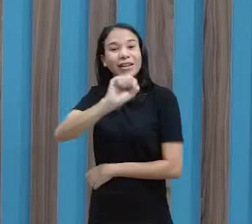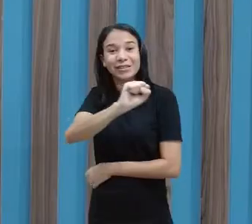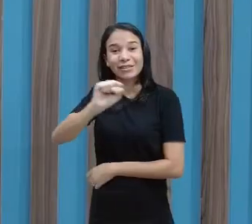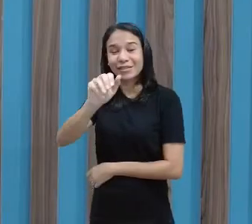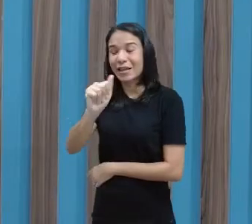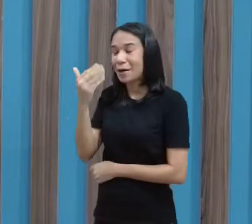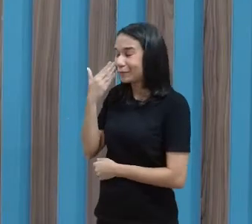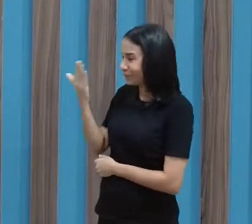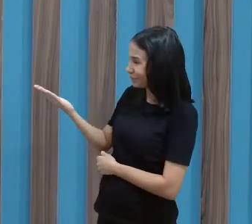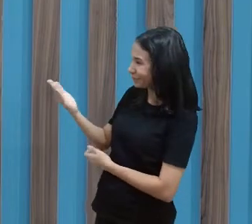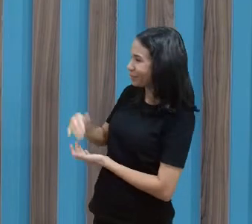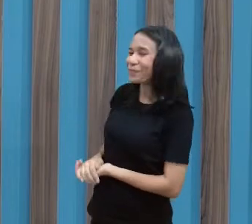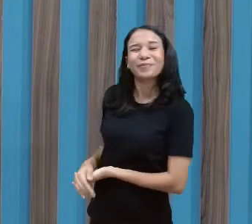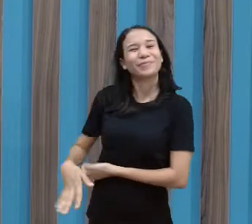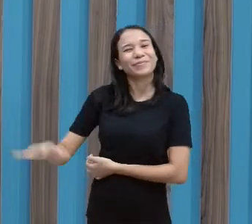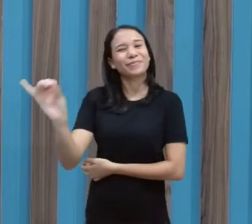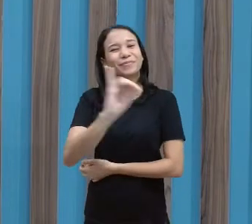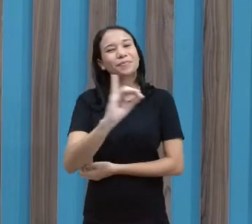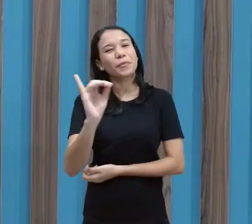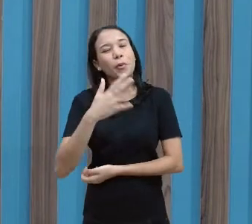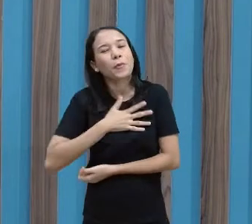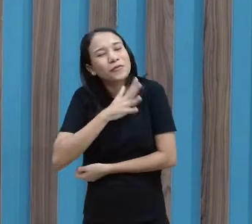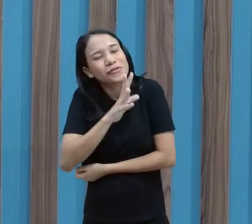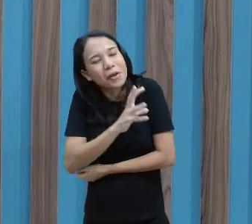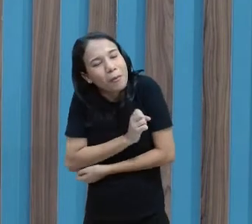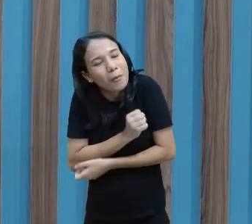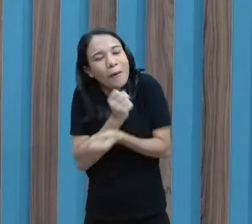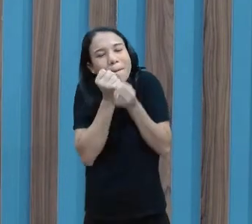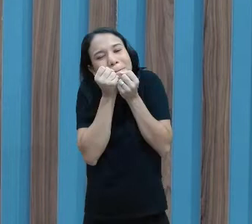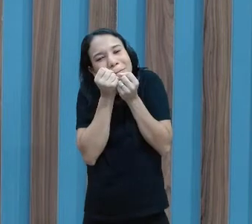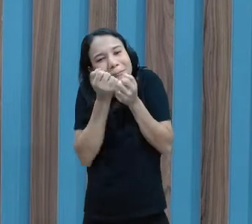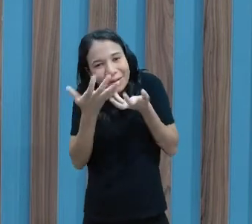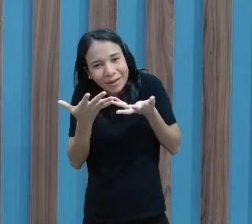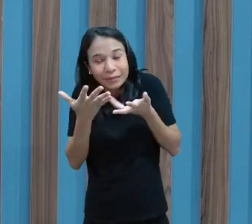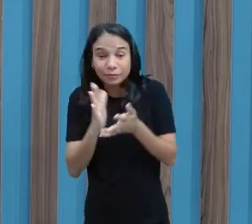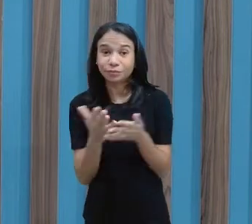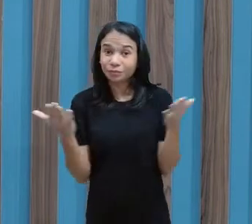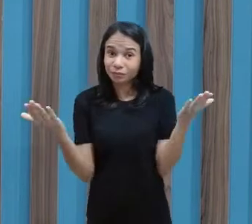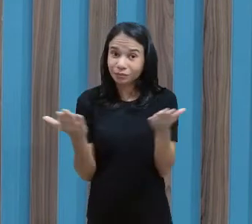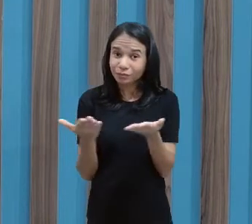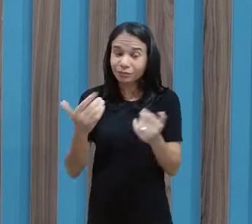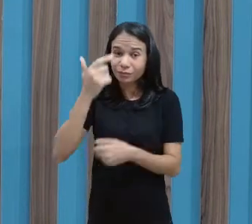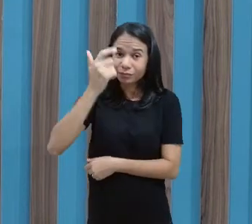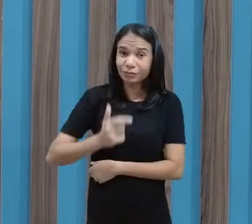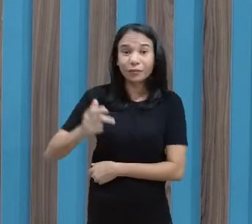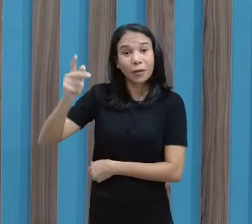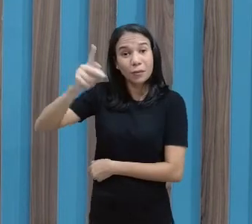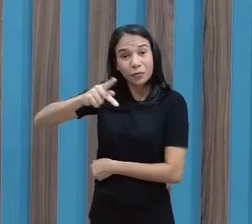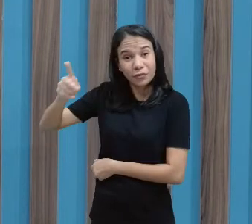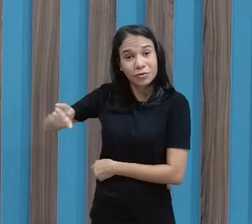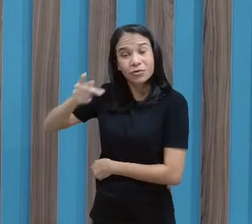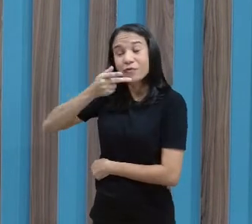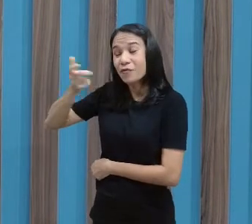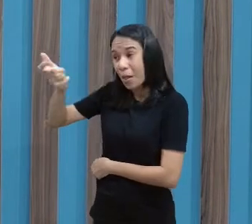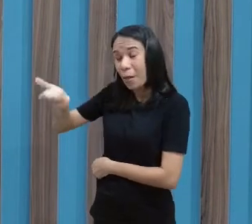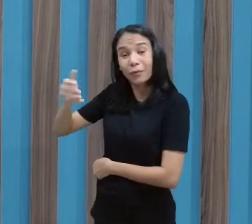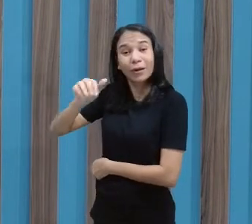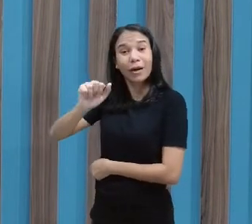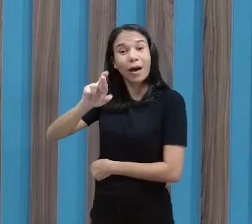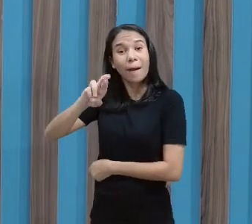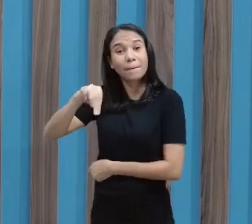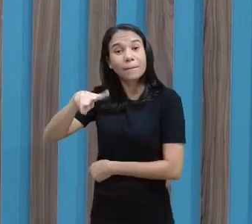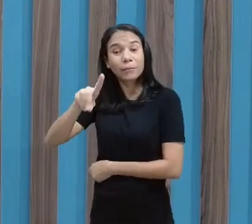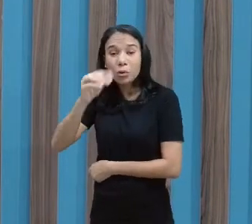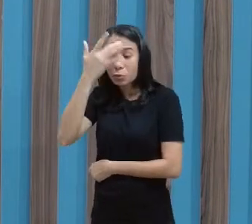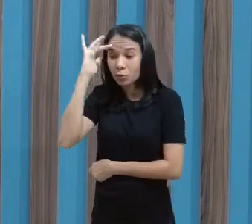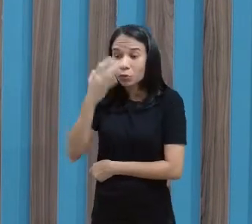Vanessa. Olá, meus amores, tudo bem com vocês? Bom, como o professor Armando aí falou, para quem ainda não me